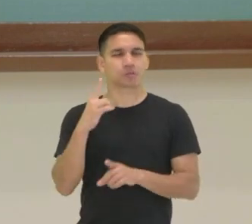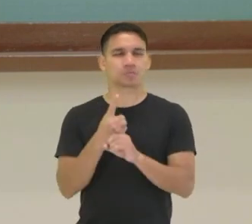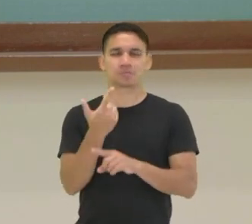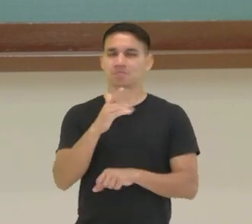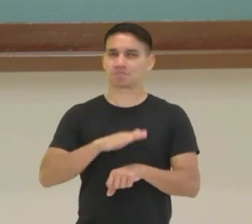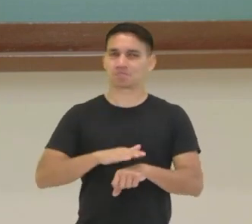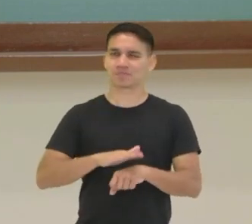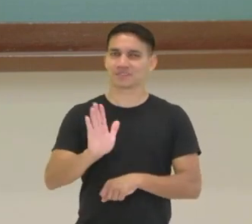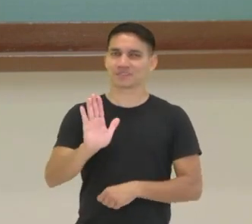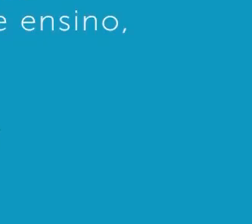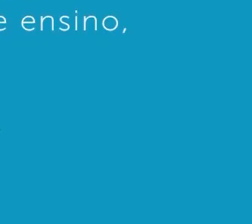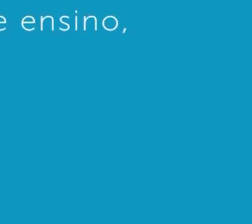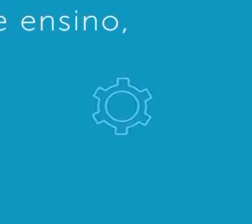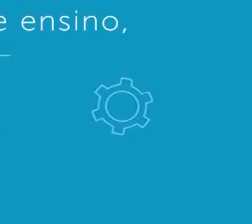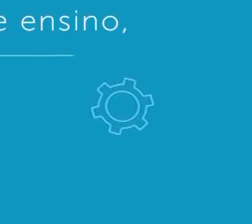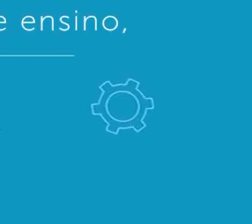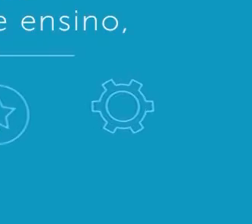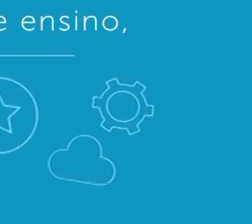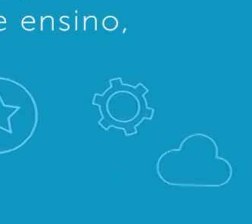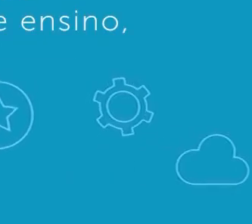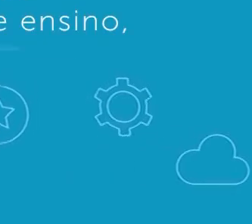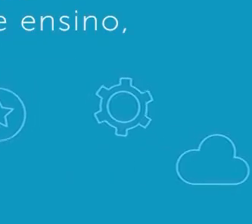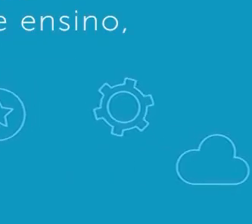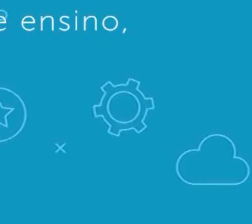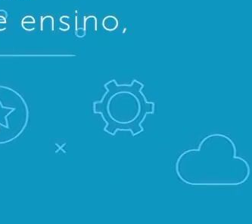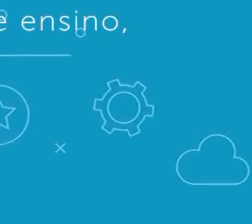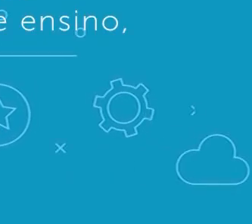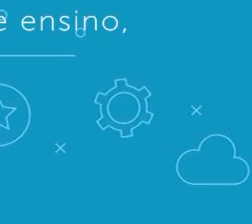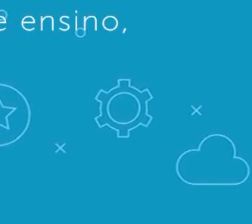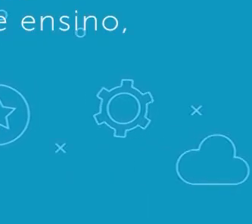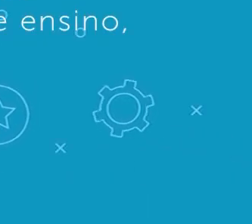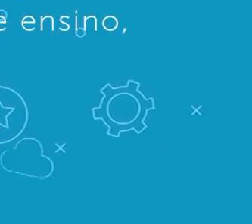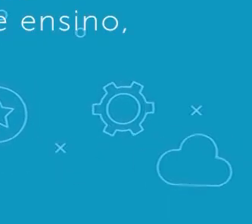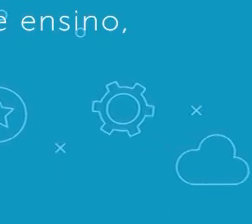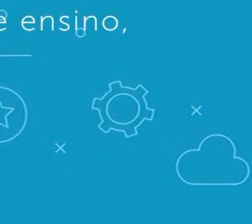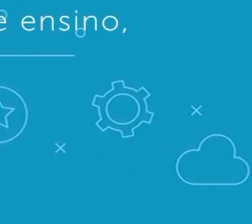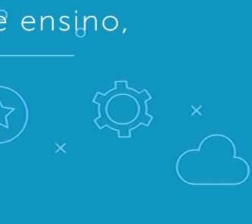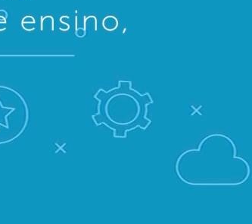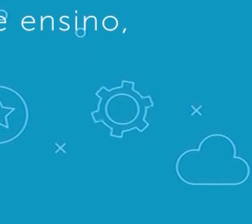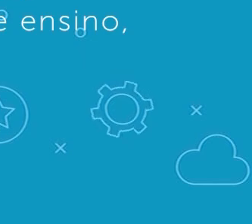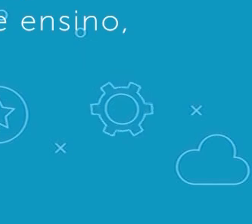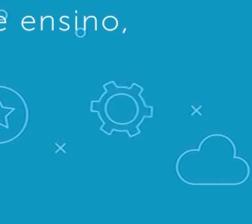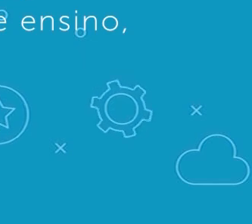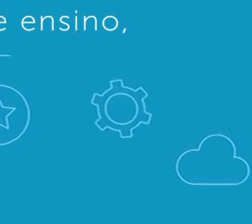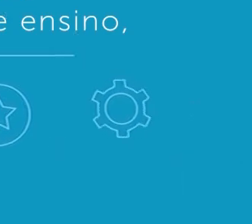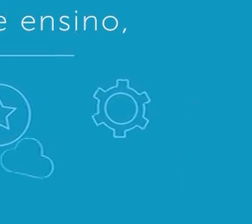próxima aula. Até lá!